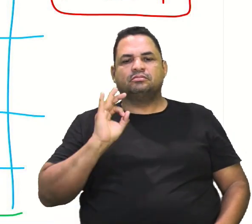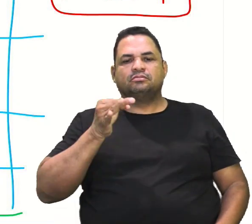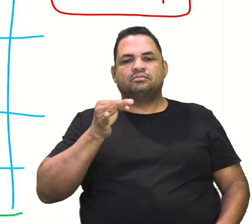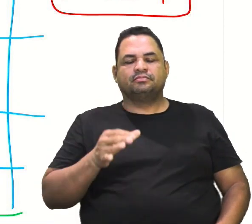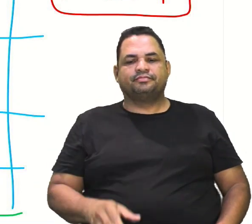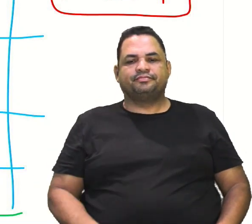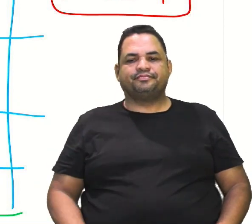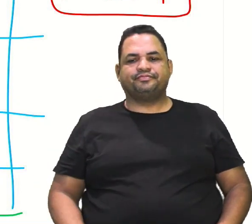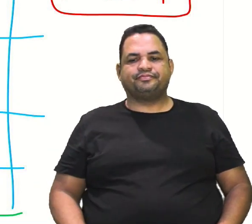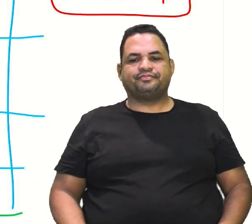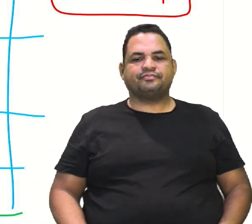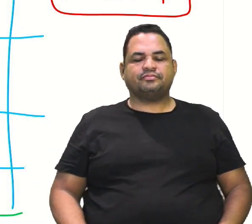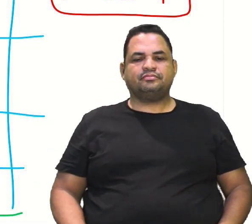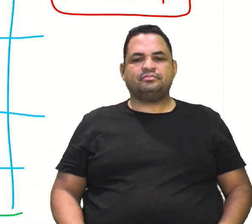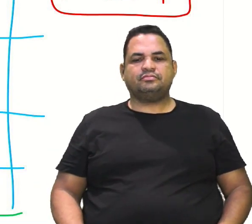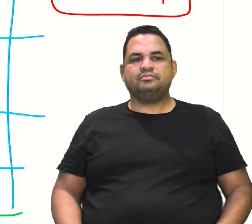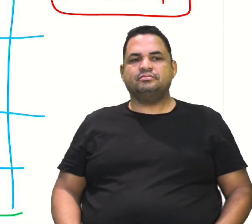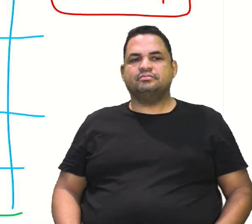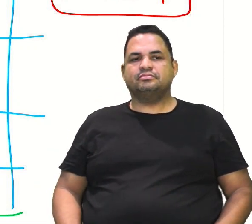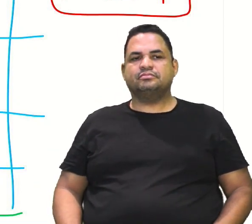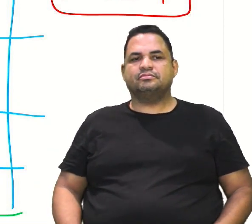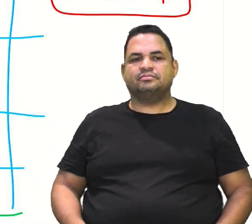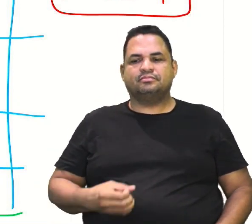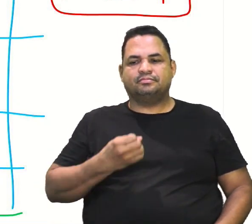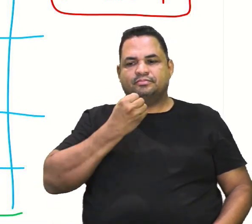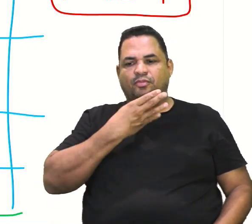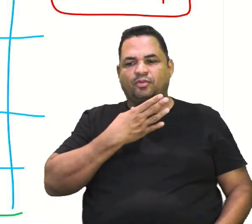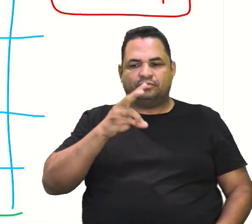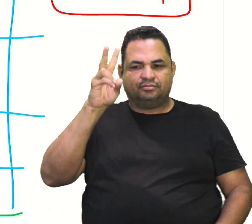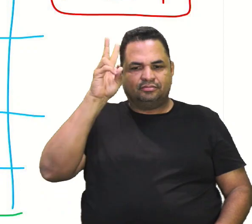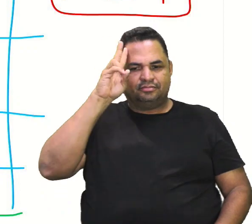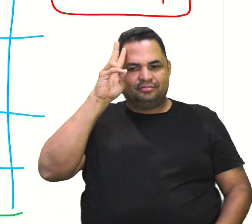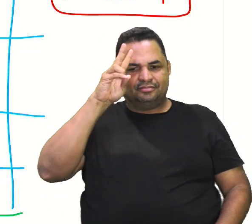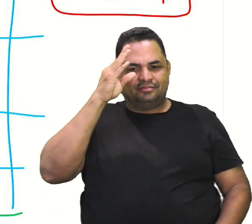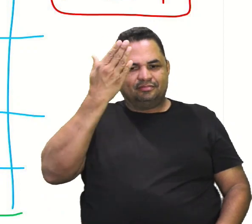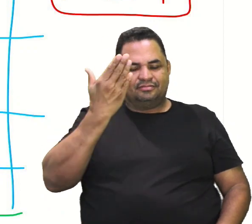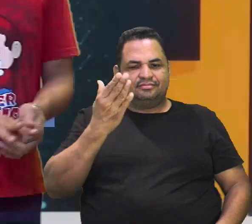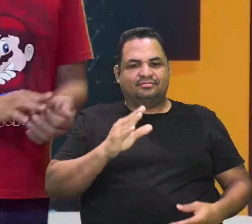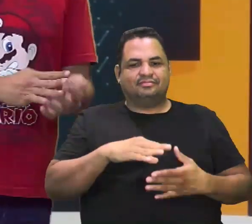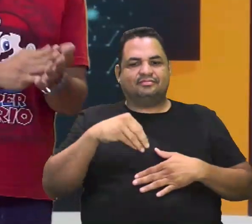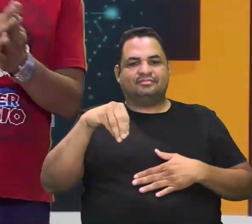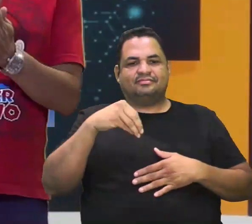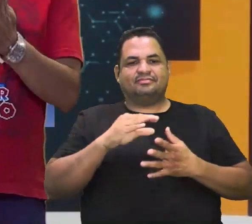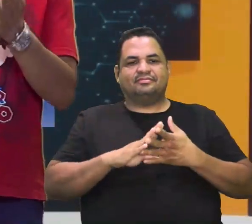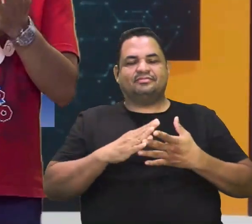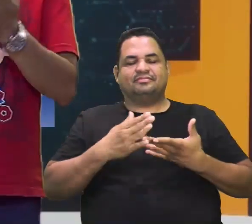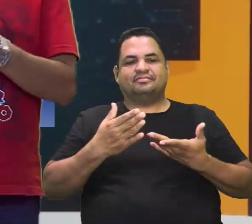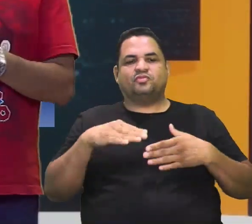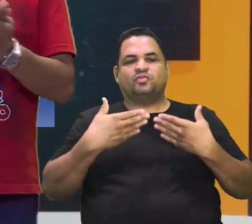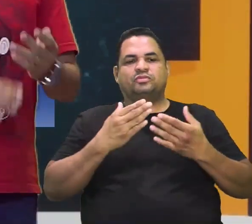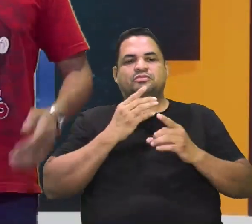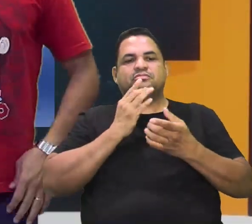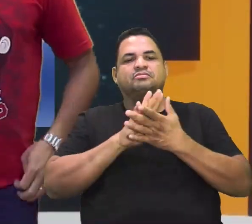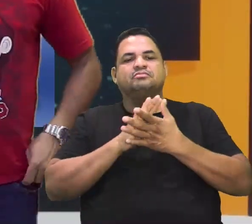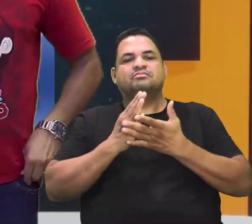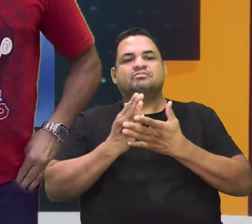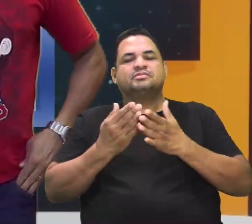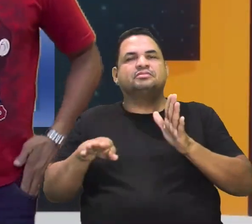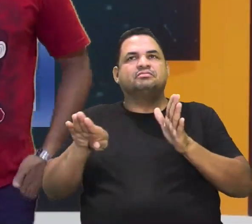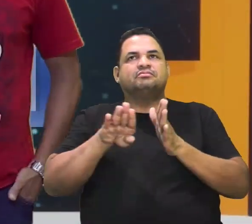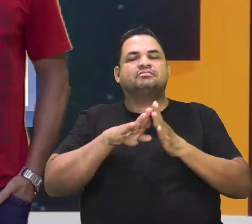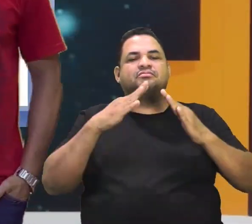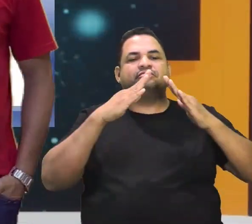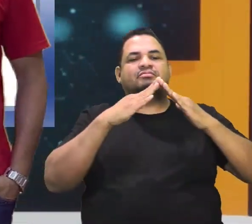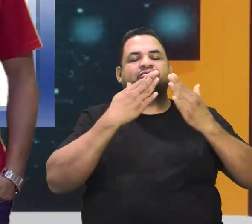Certo? Certinho. Muito bom, né? Relembrar o bate-o-sino aí da trigonometria, porque quando a gente chega nas escolas aí,